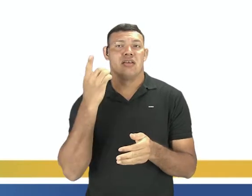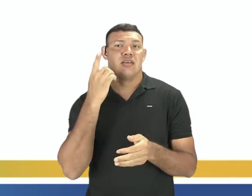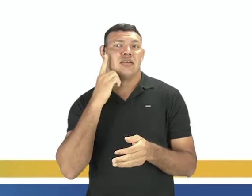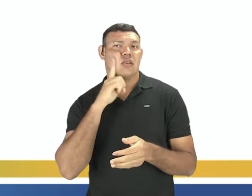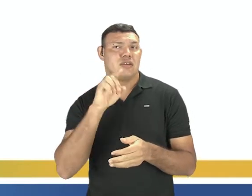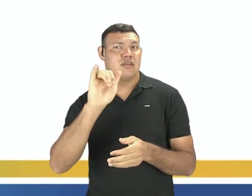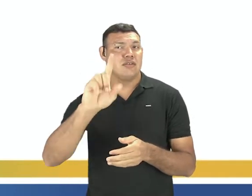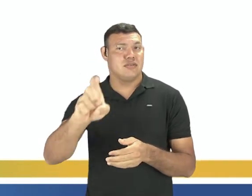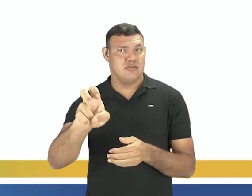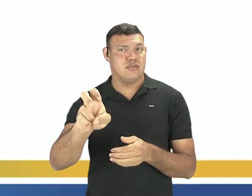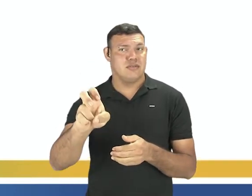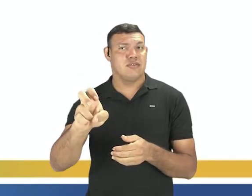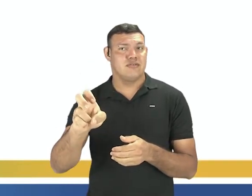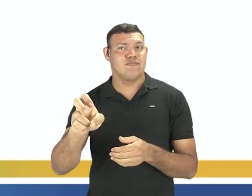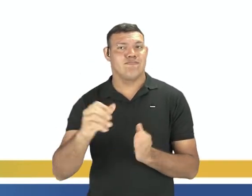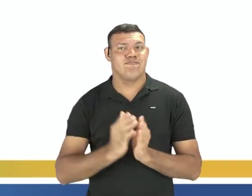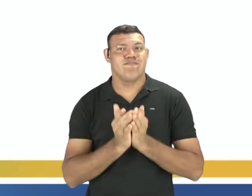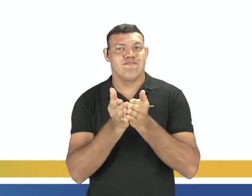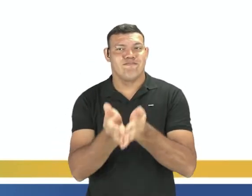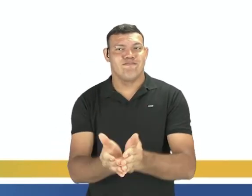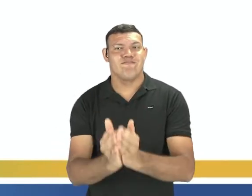na redação de um jornal e num navio.